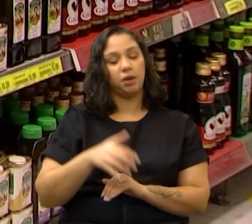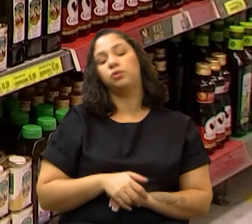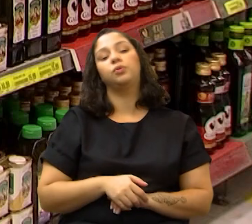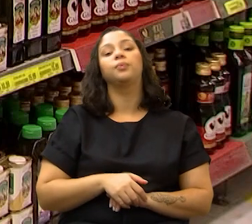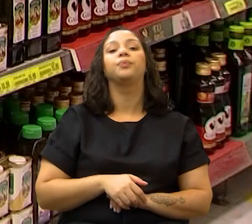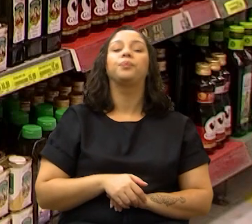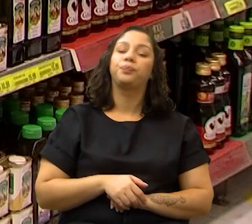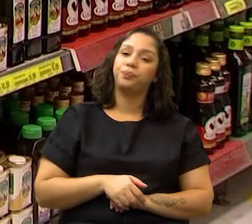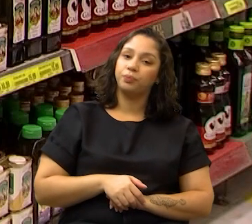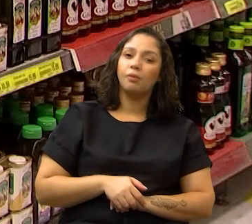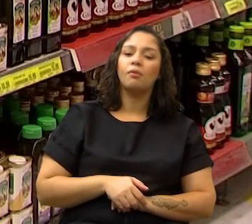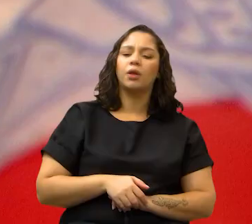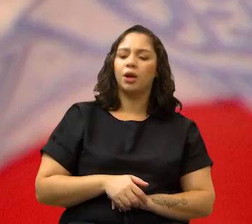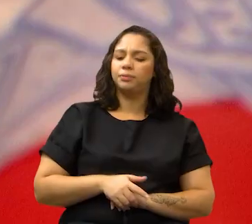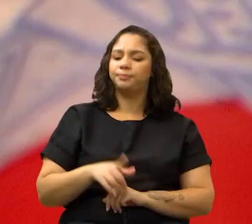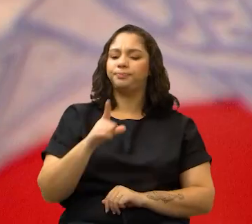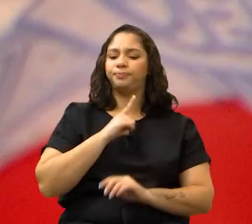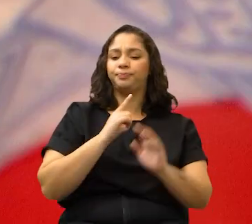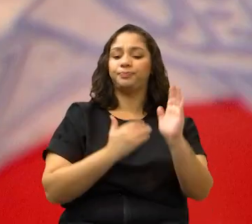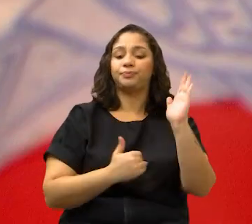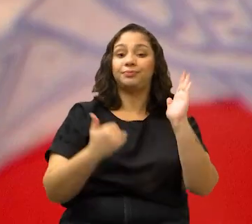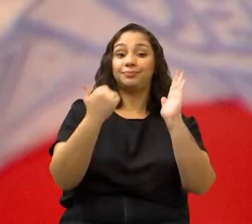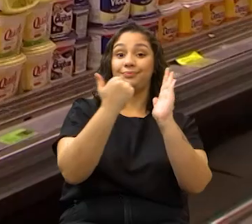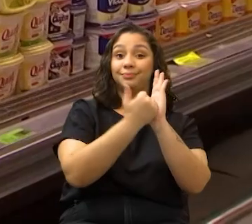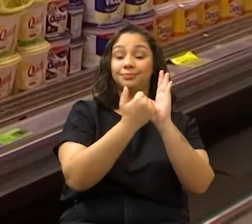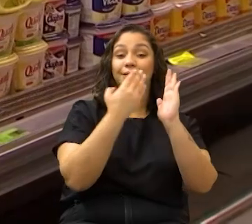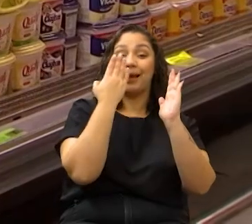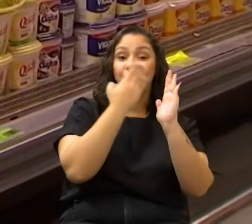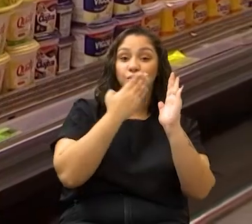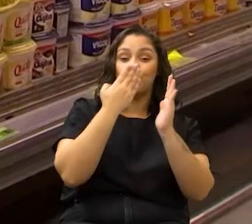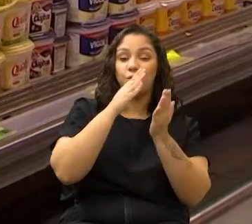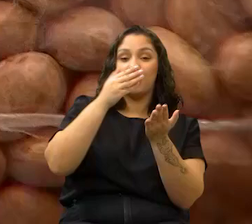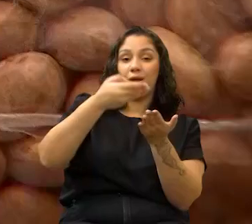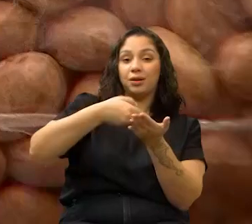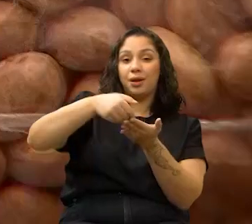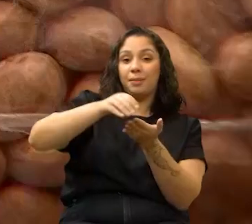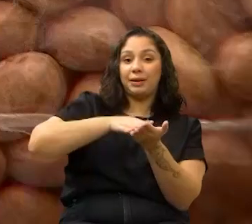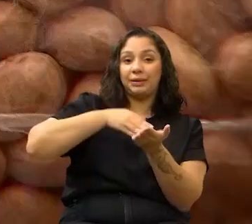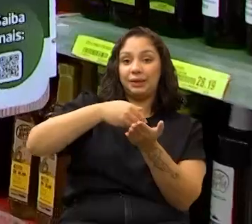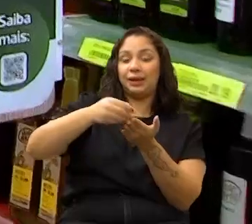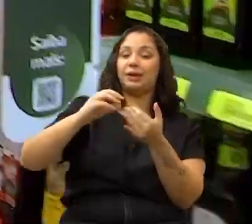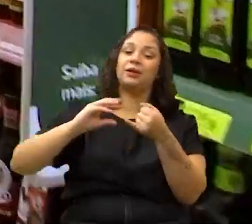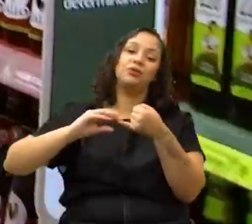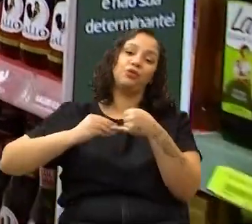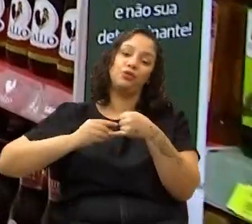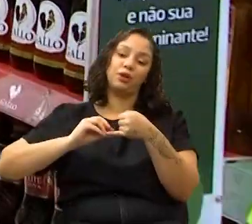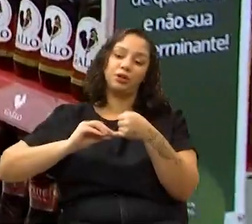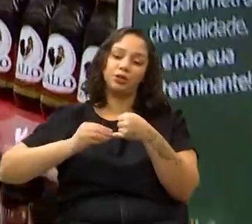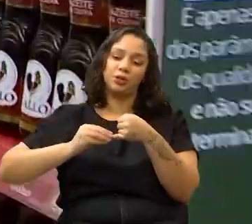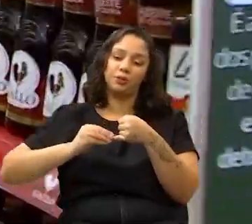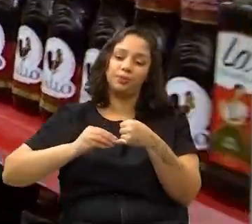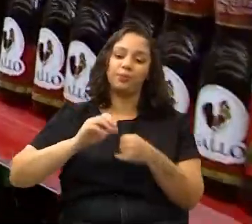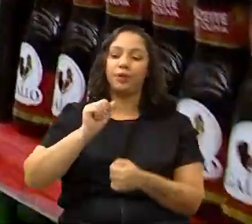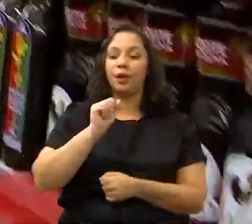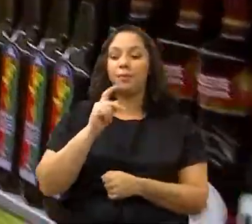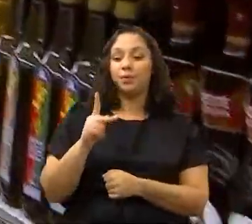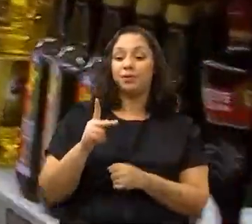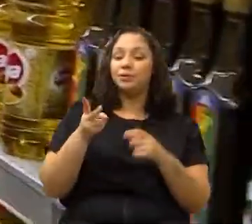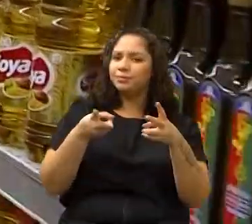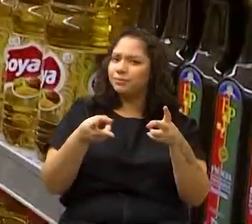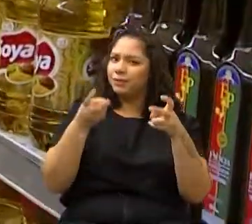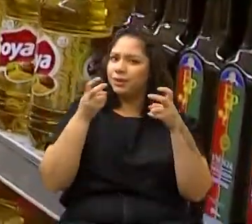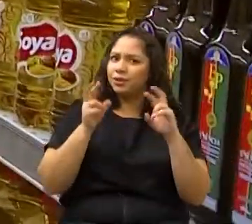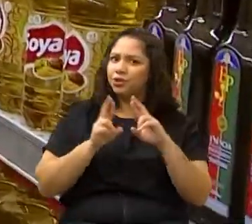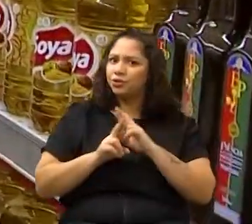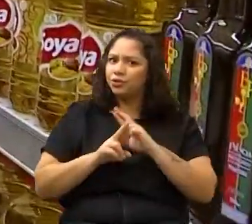5,2%. Já entre as altas, destaca-se a do açúcar, da manteiga e do feijão. A aposentada e o marido perceberam